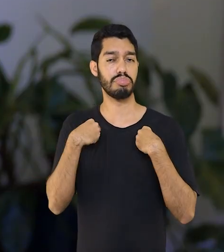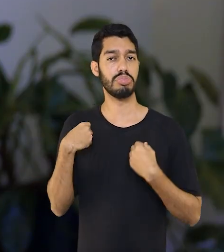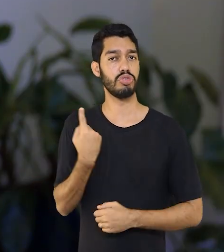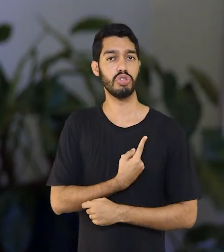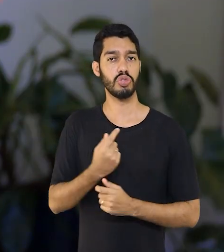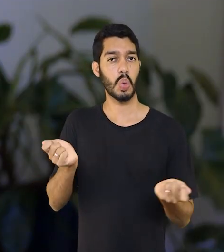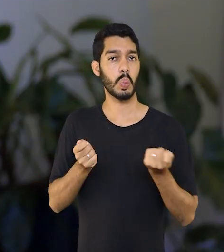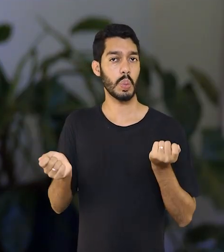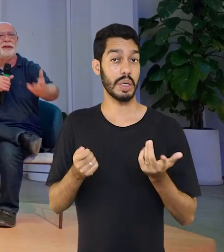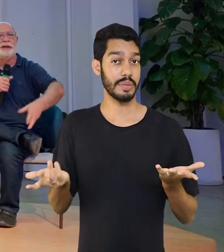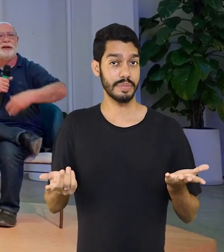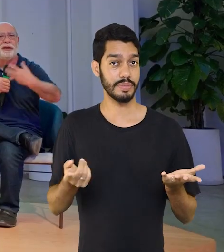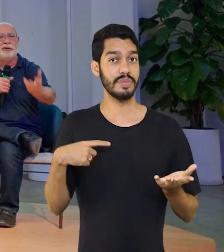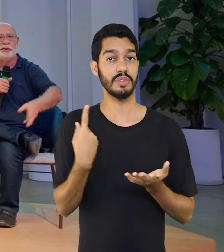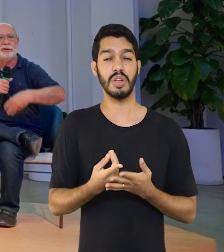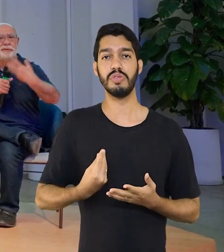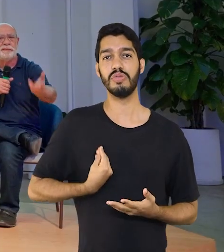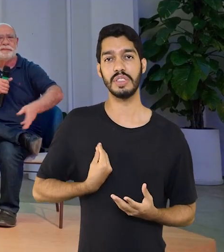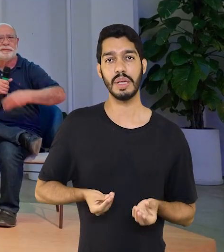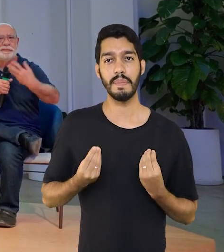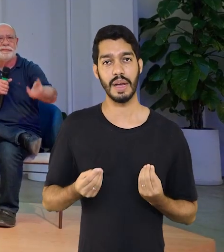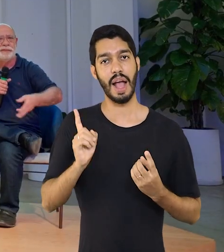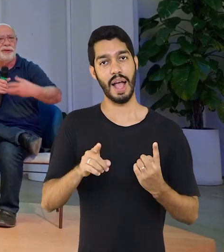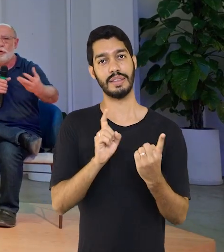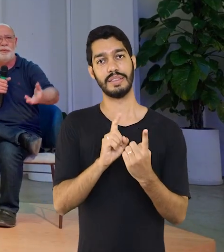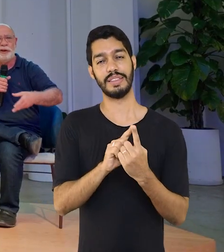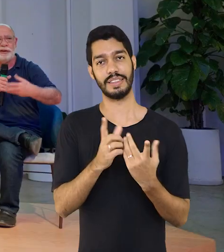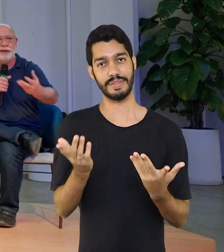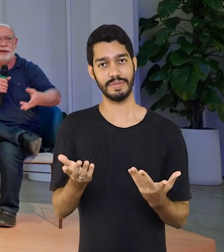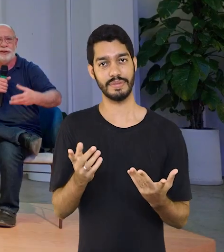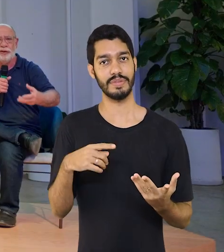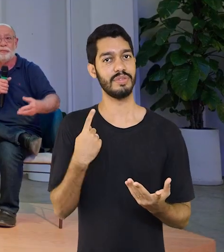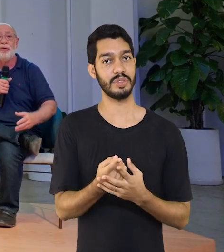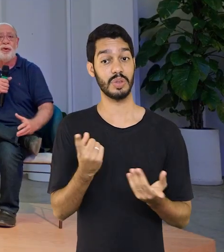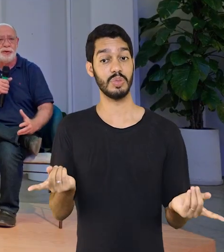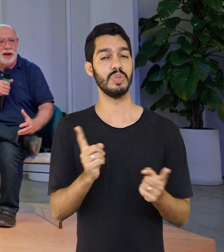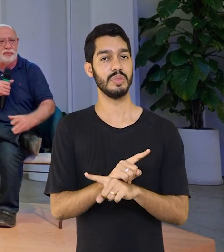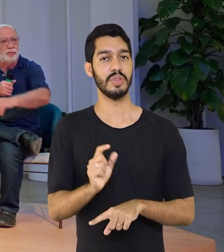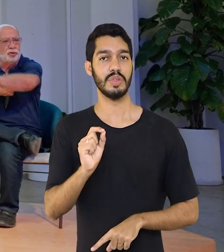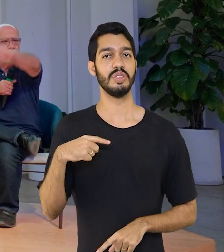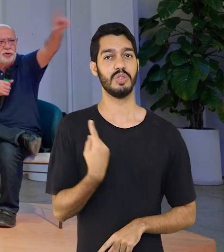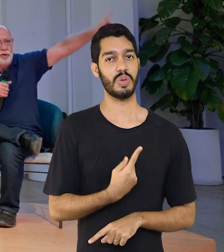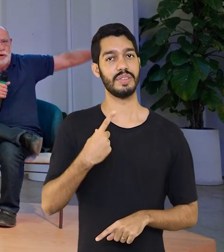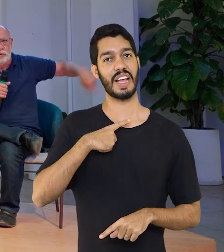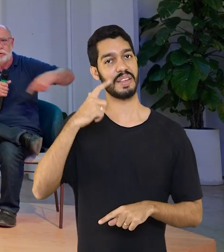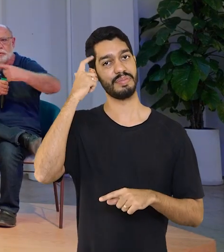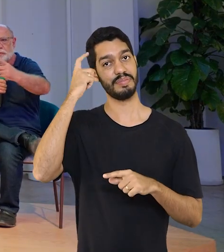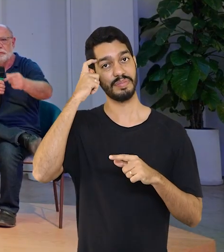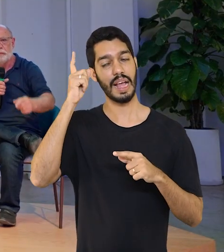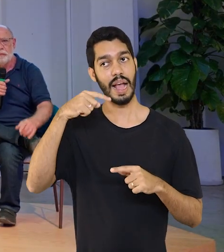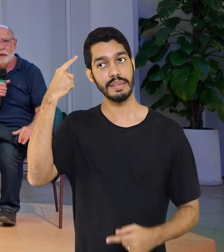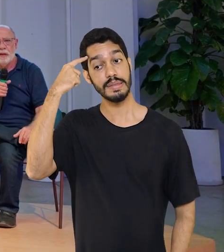Nós vivemos para atender a eles e não para atender as nossas. Pelo contrário, somos todos